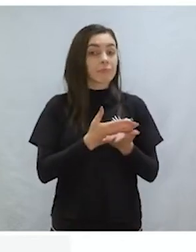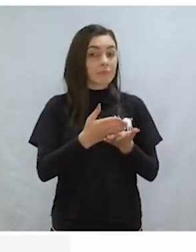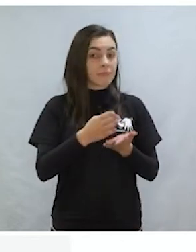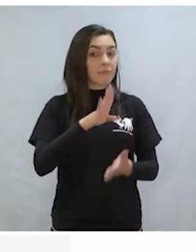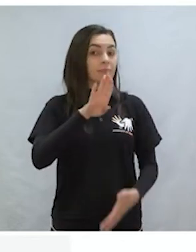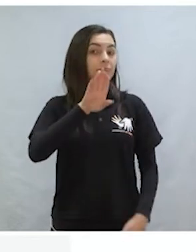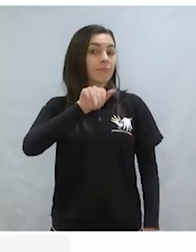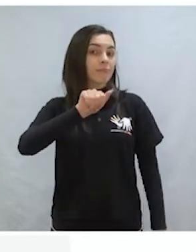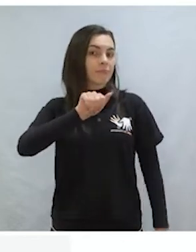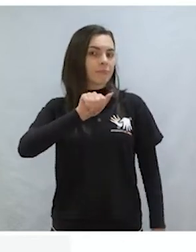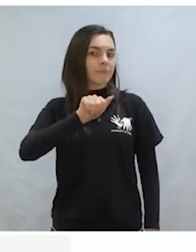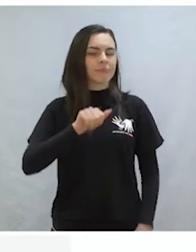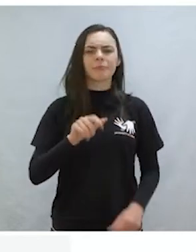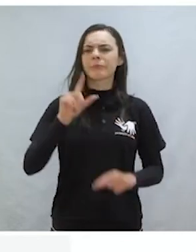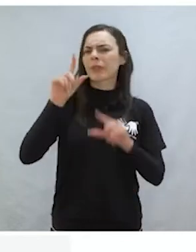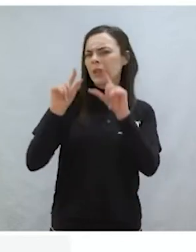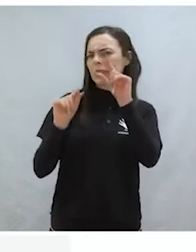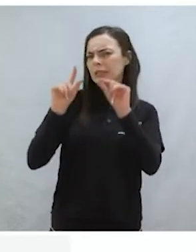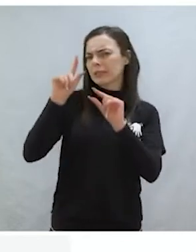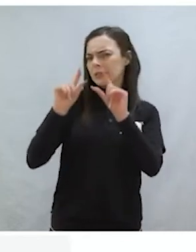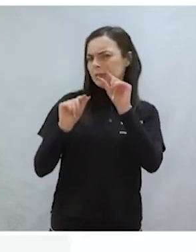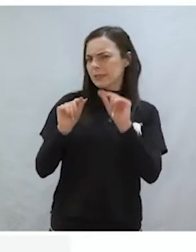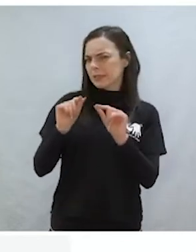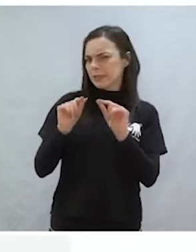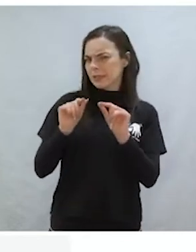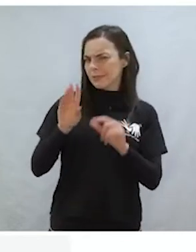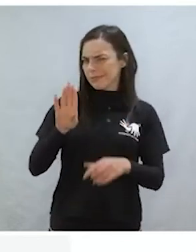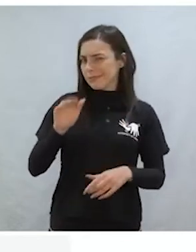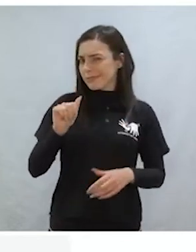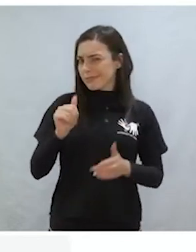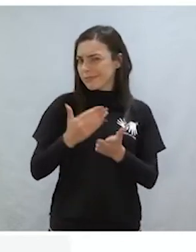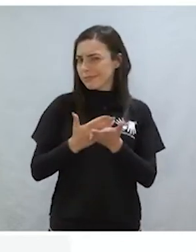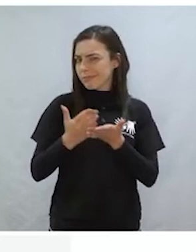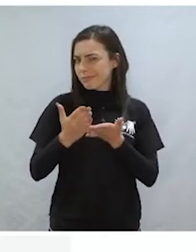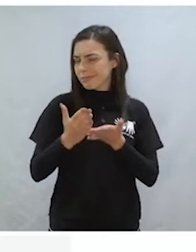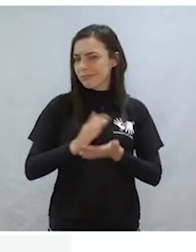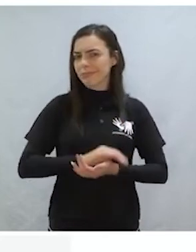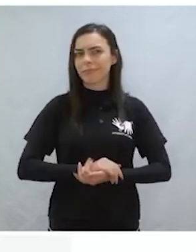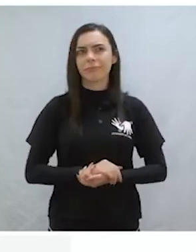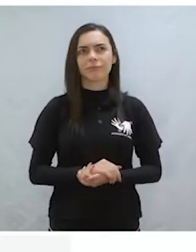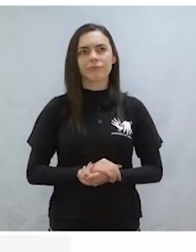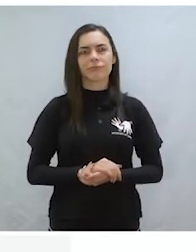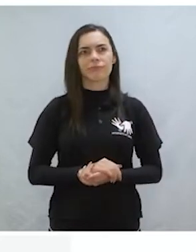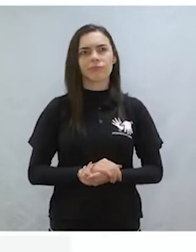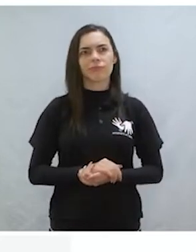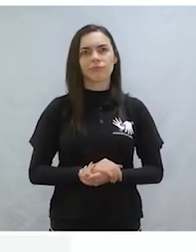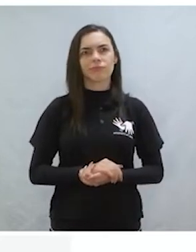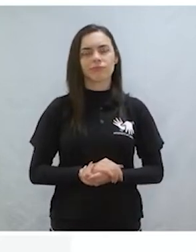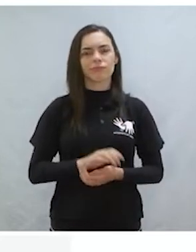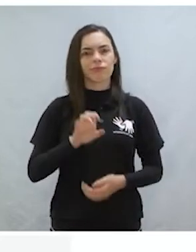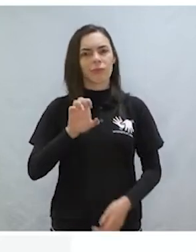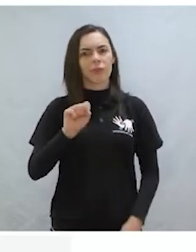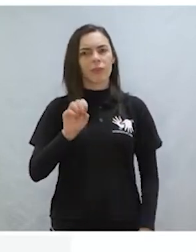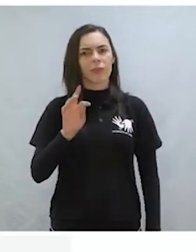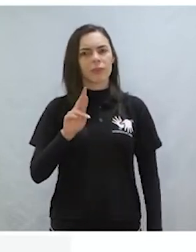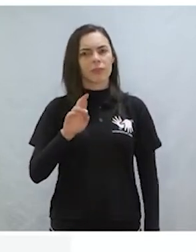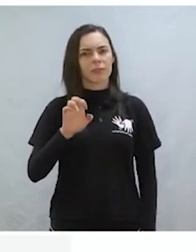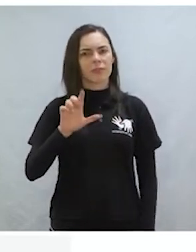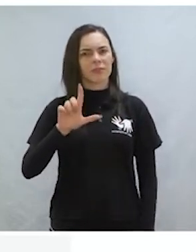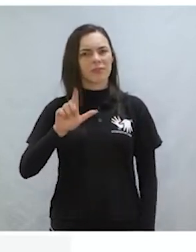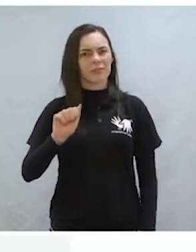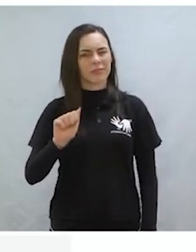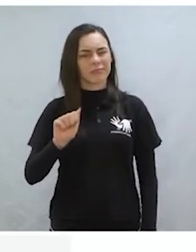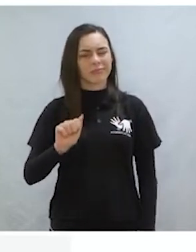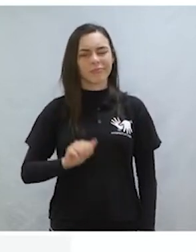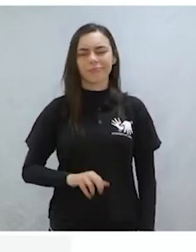com ba. A estrela, será que estrela começa com ba? Estrela.